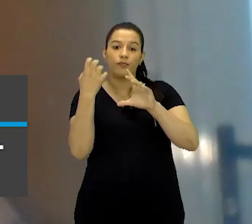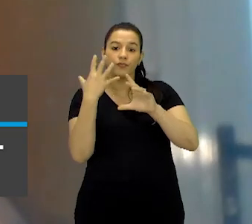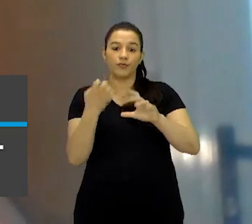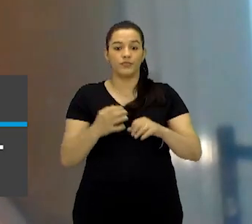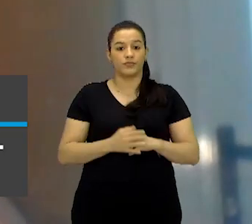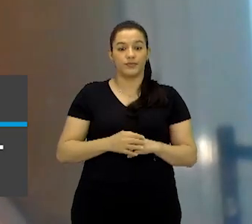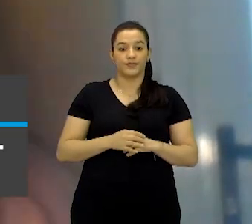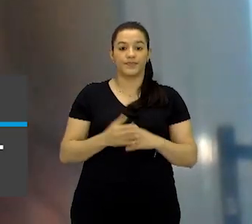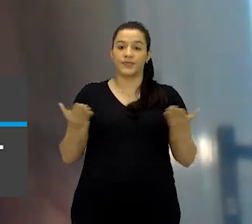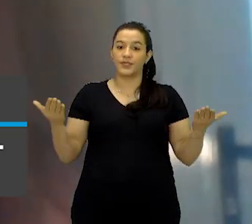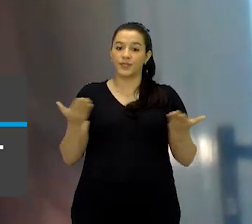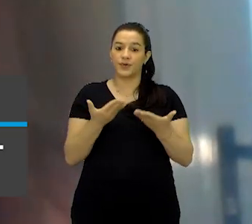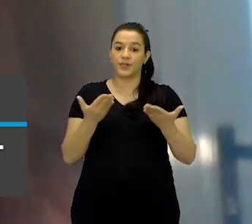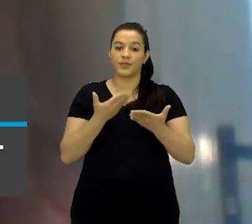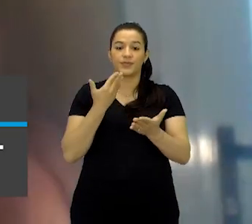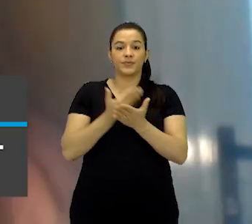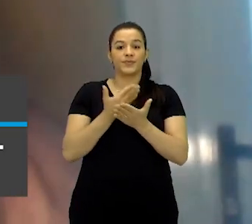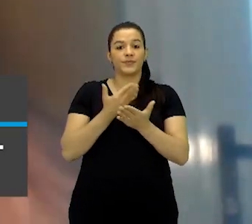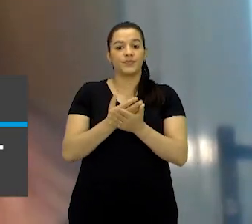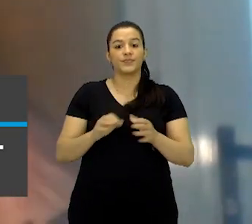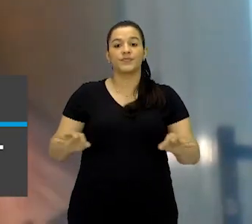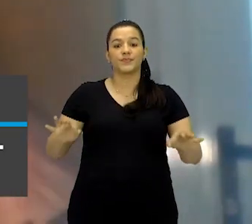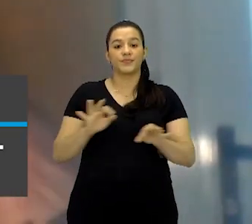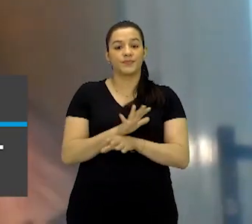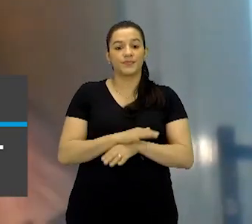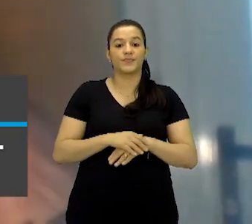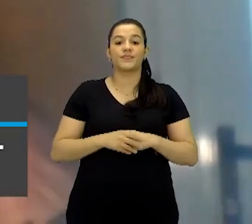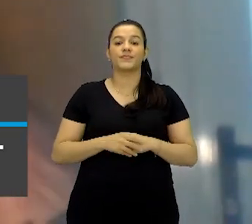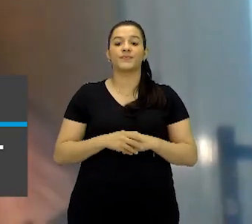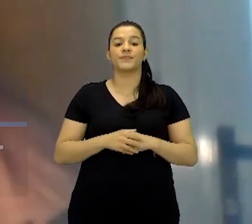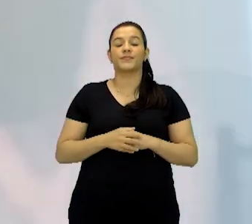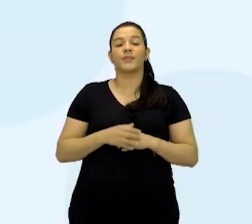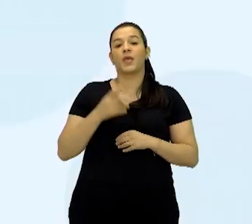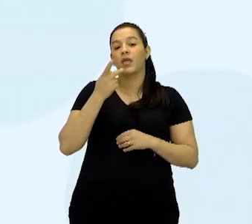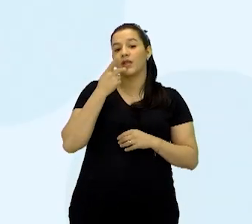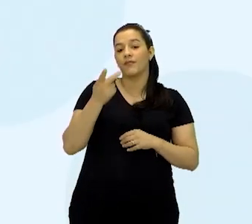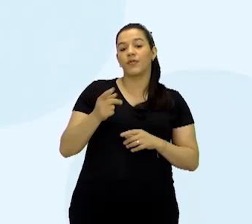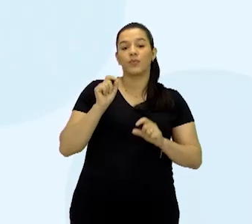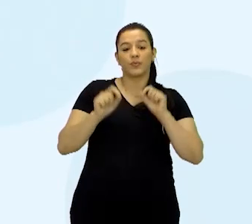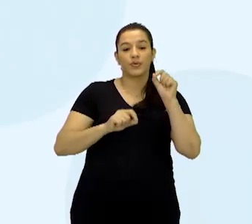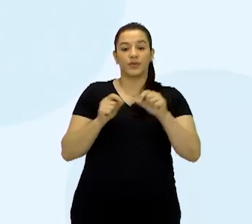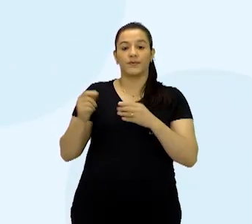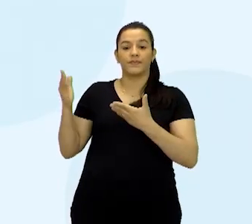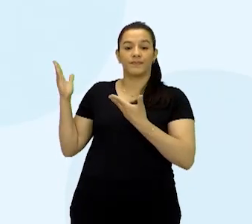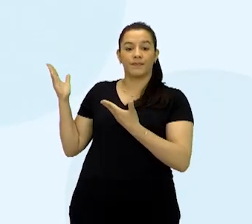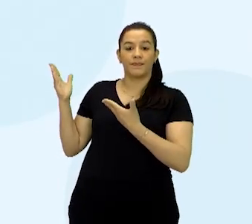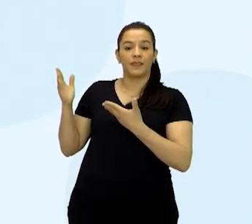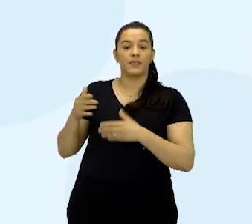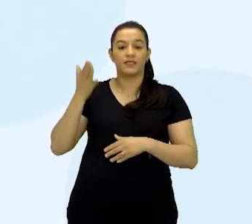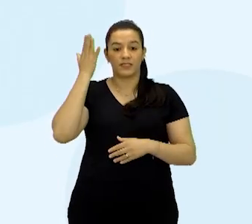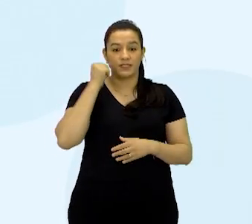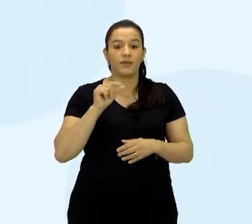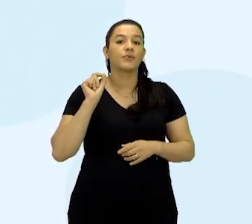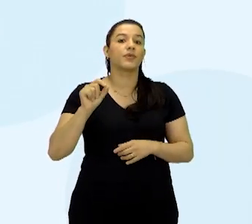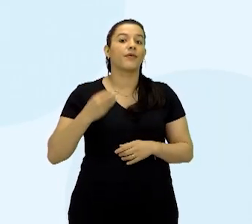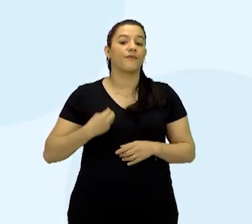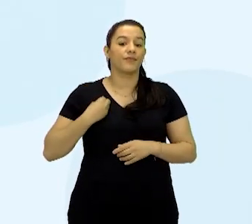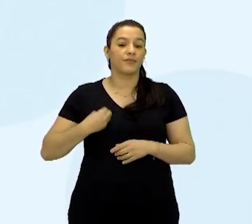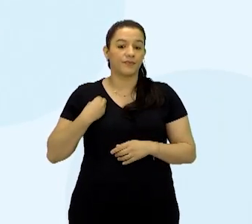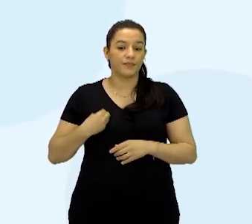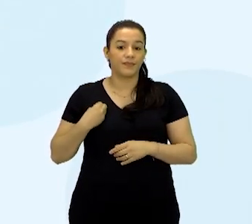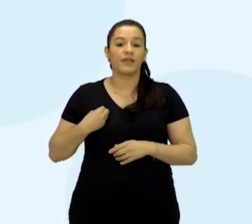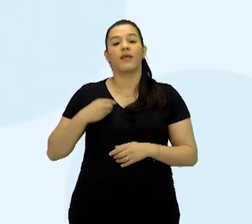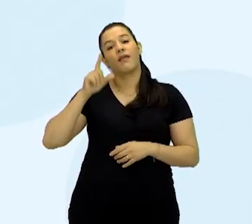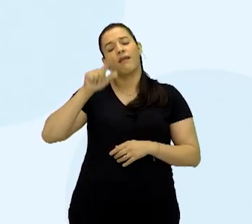o nosso encontro com uma citação de Guimarães Rosa. Ele diz assim pra gente, sabe o que é viver? Viver é